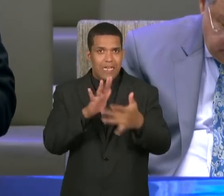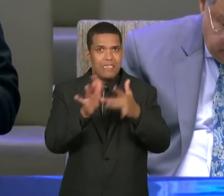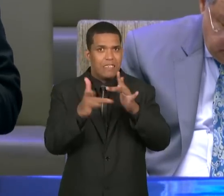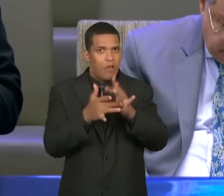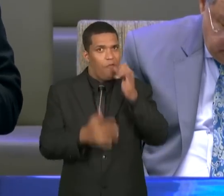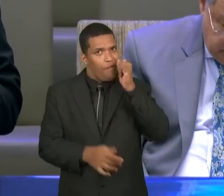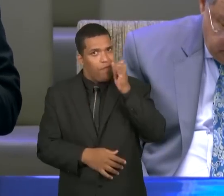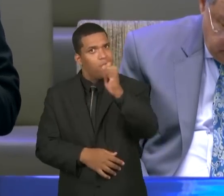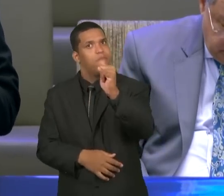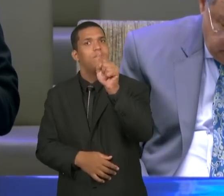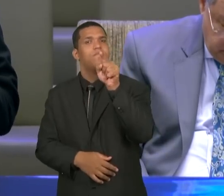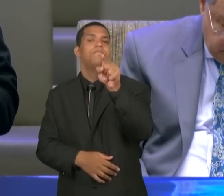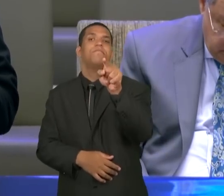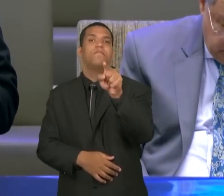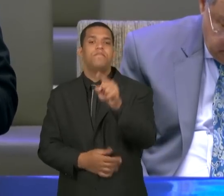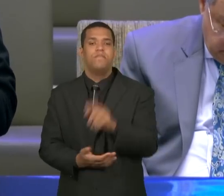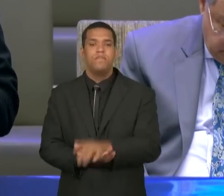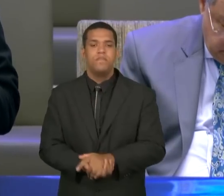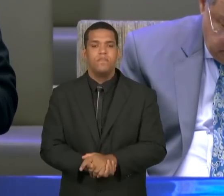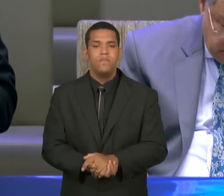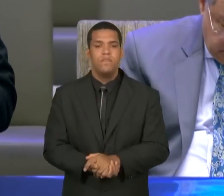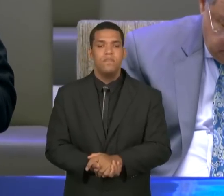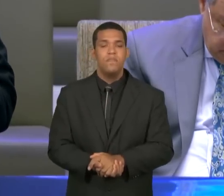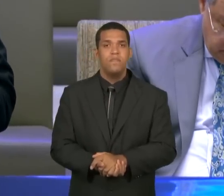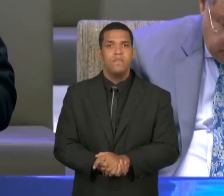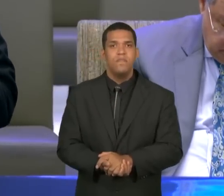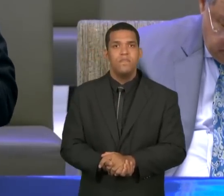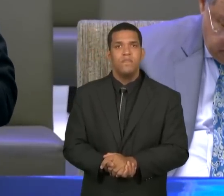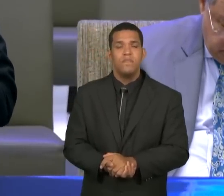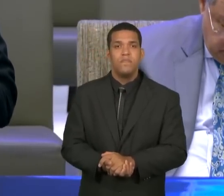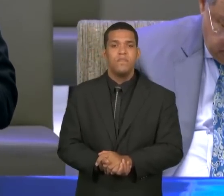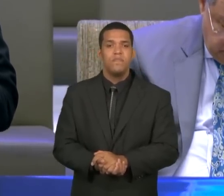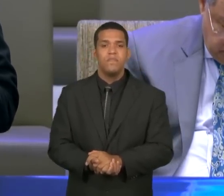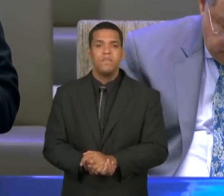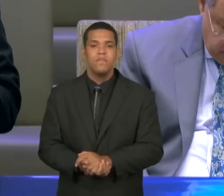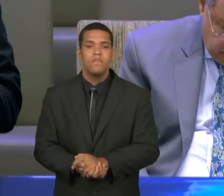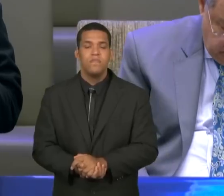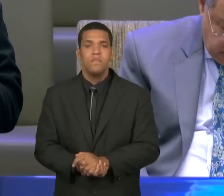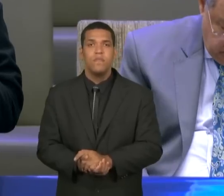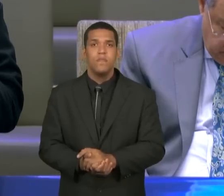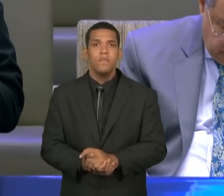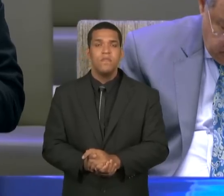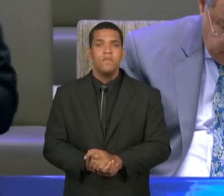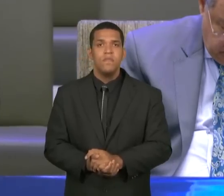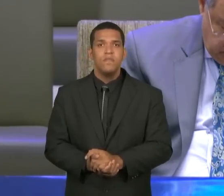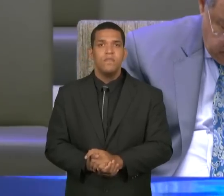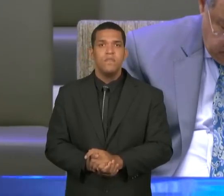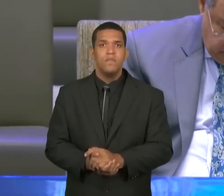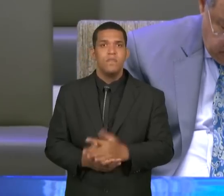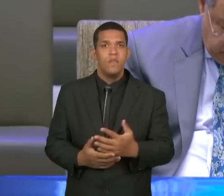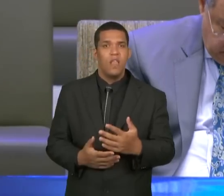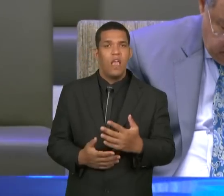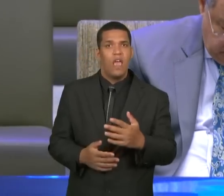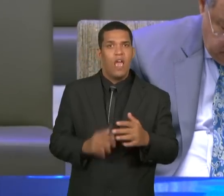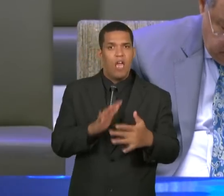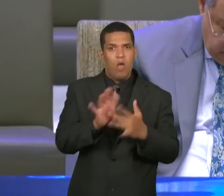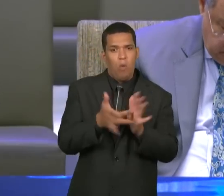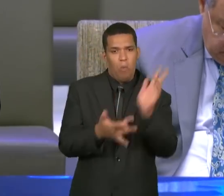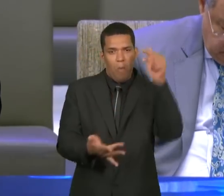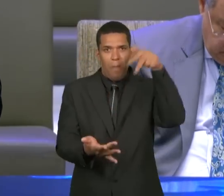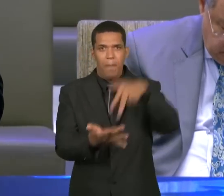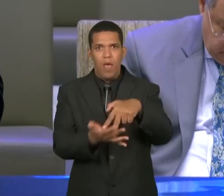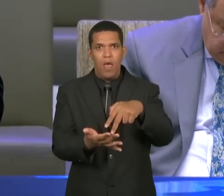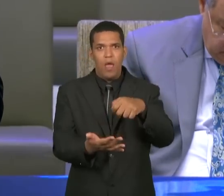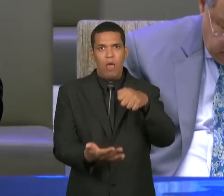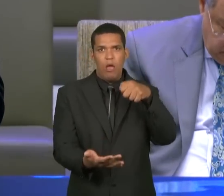eu não vi não eu vim João 12:47 não para julgar o mundo